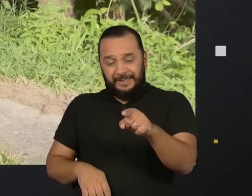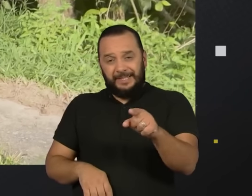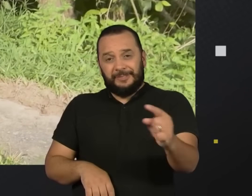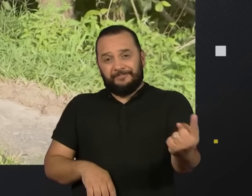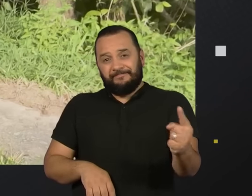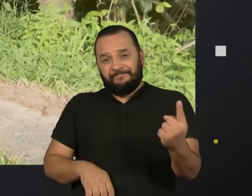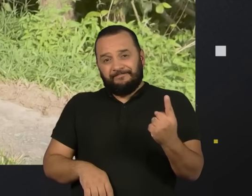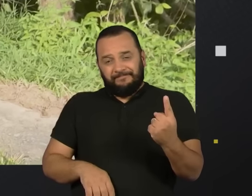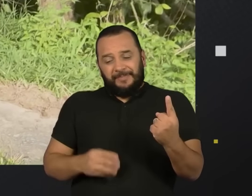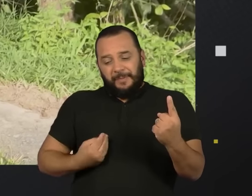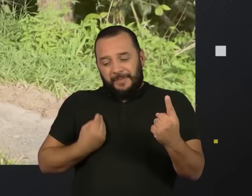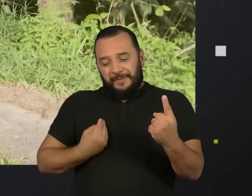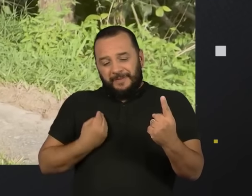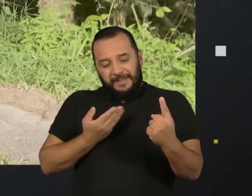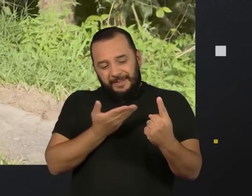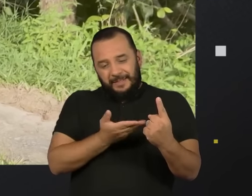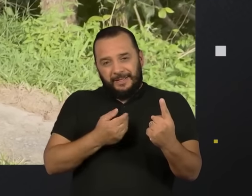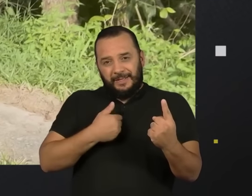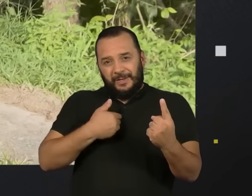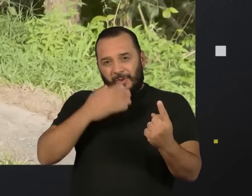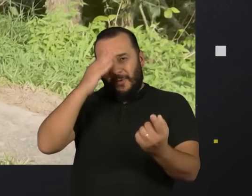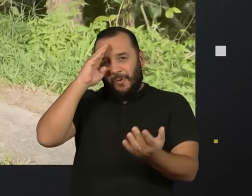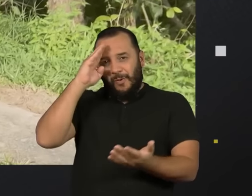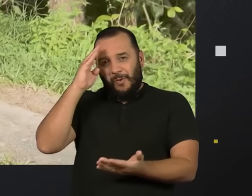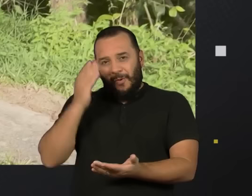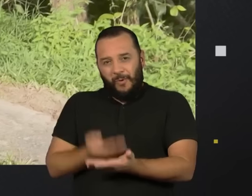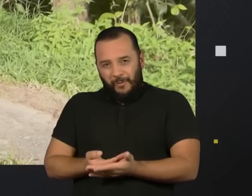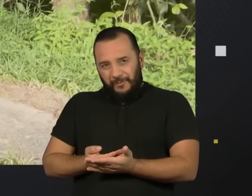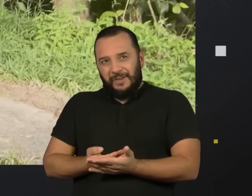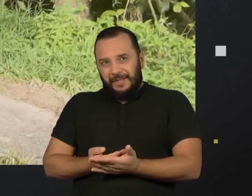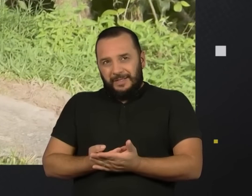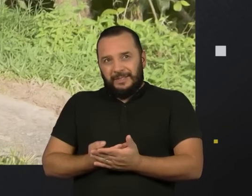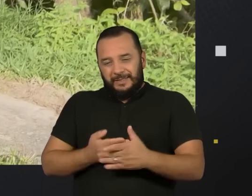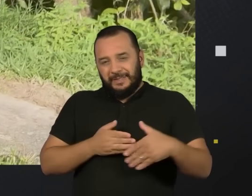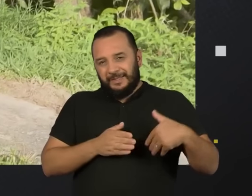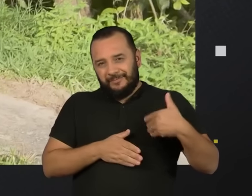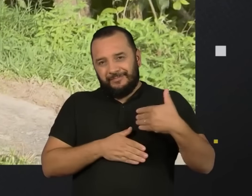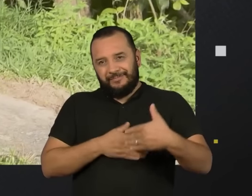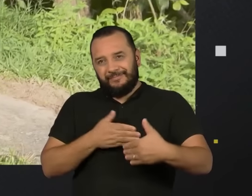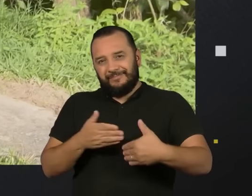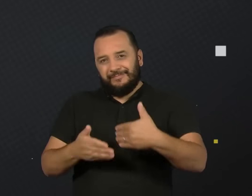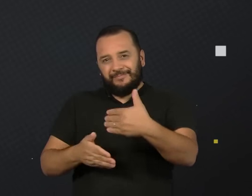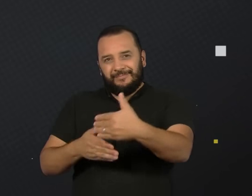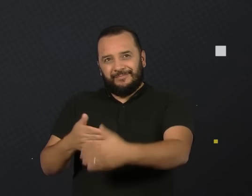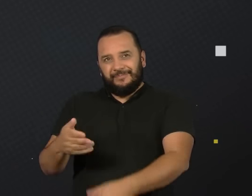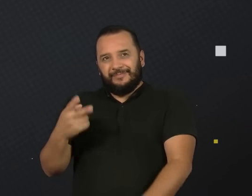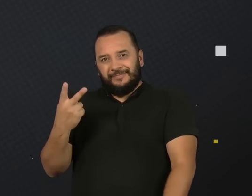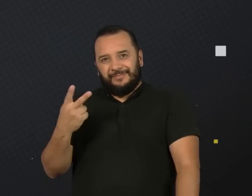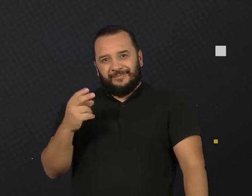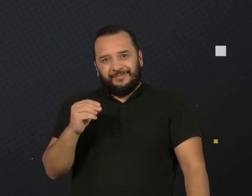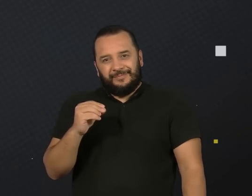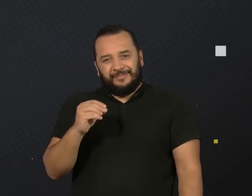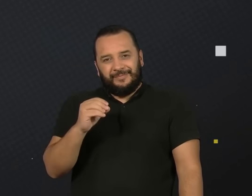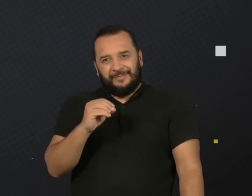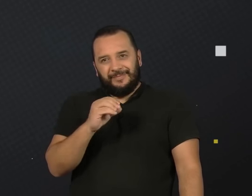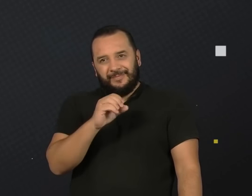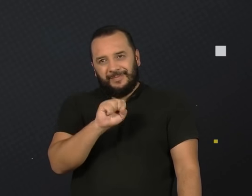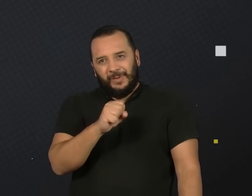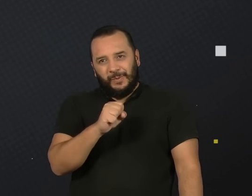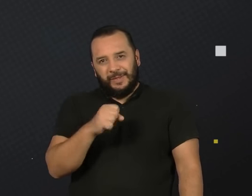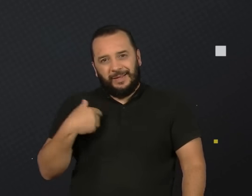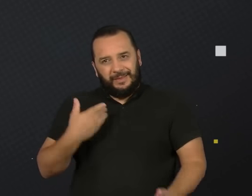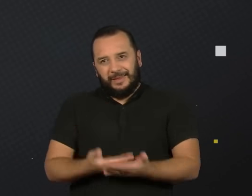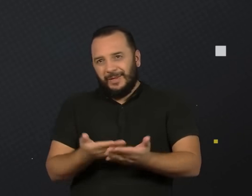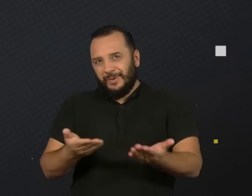me dar confiança num processo que eu venho elaborando desde 2008, mas até agora